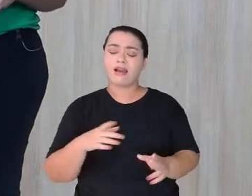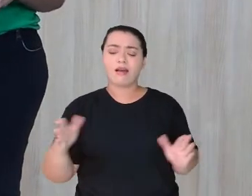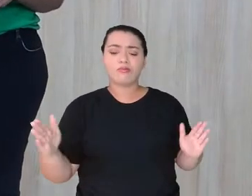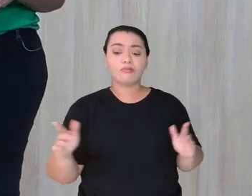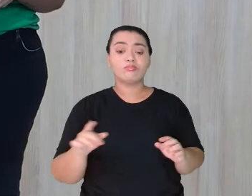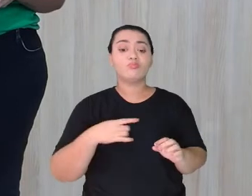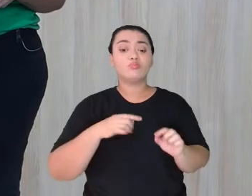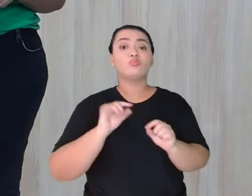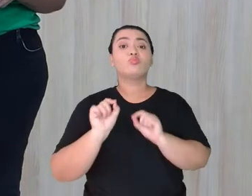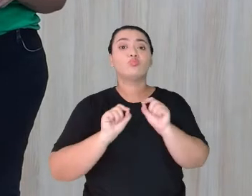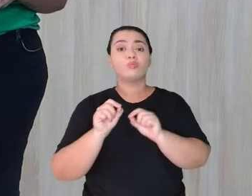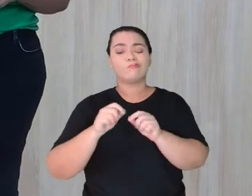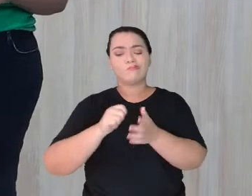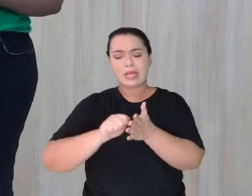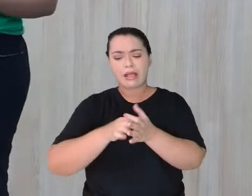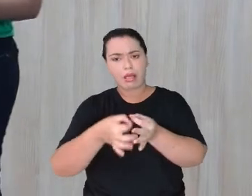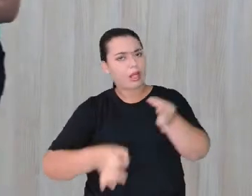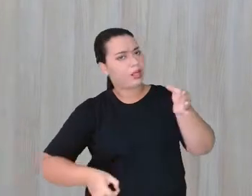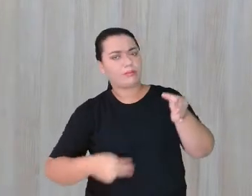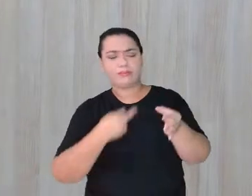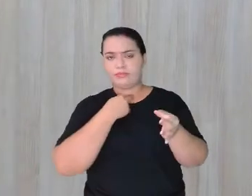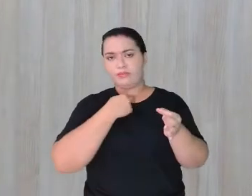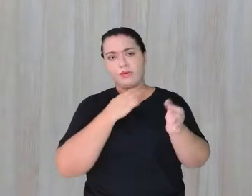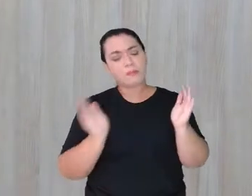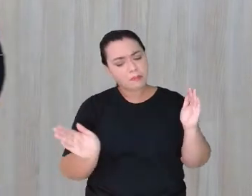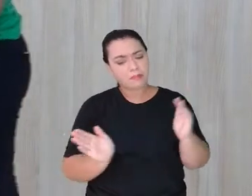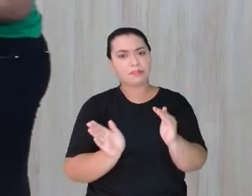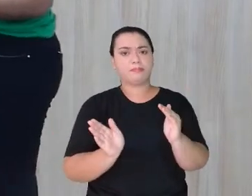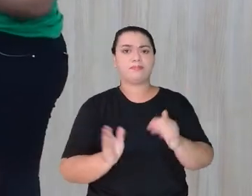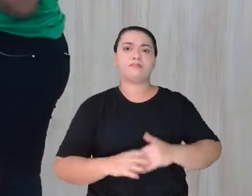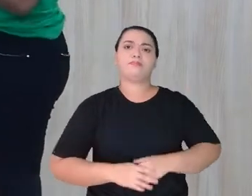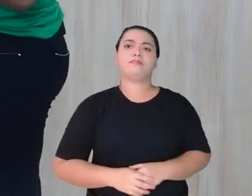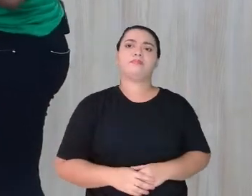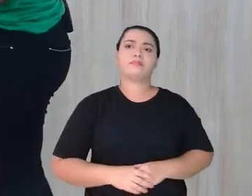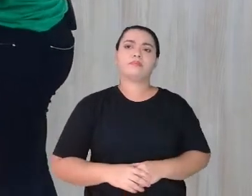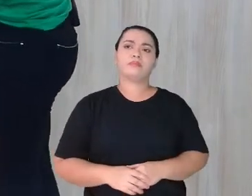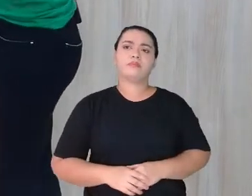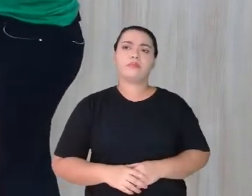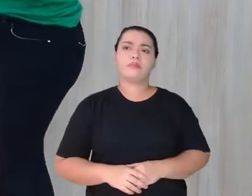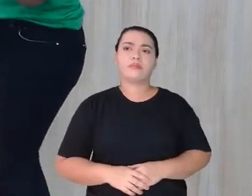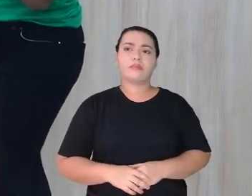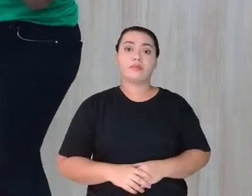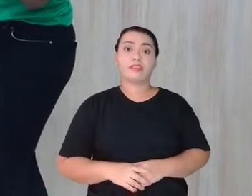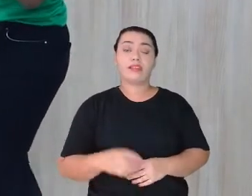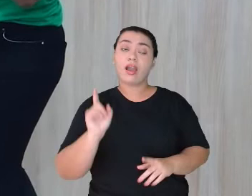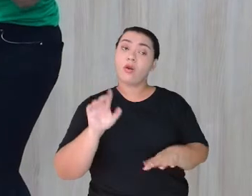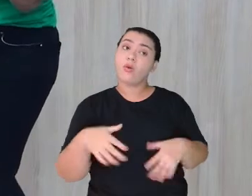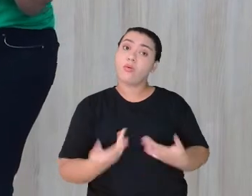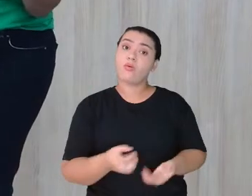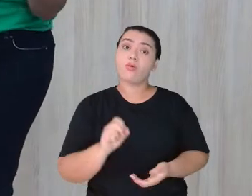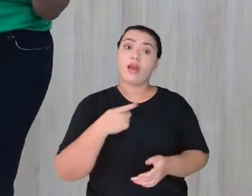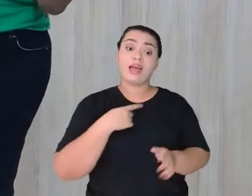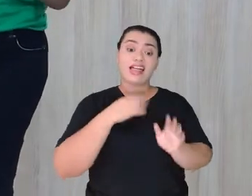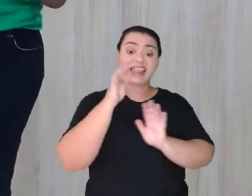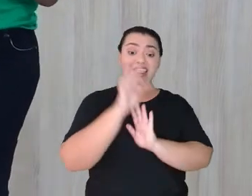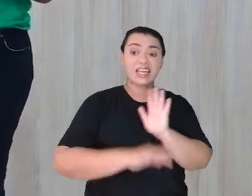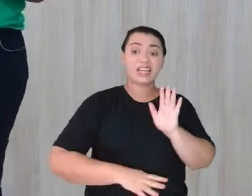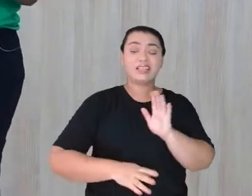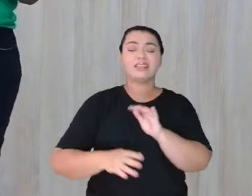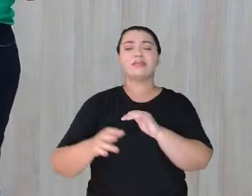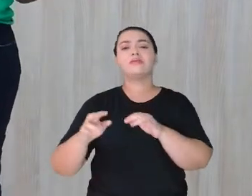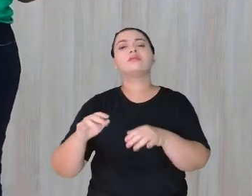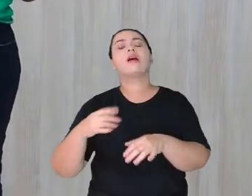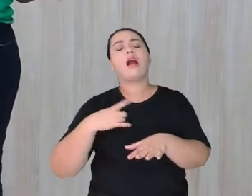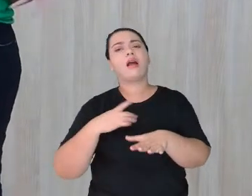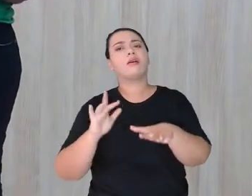limitado para que esse texto circule. Quando é um texto online, quando é um texto digital, isso é